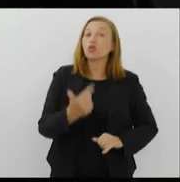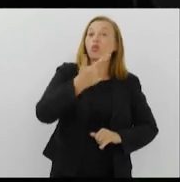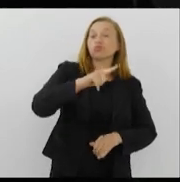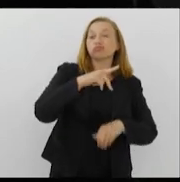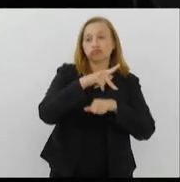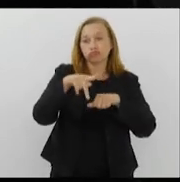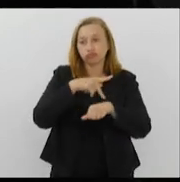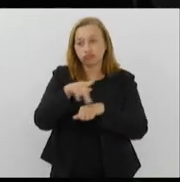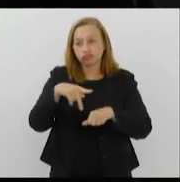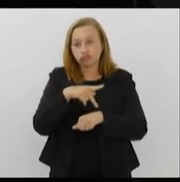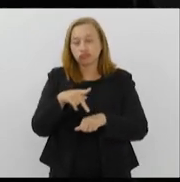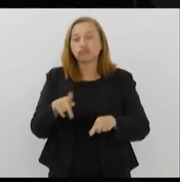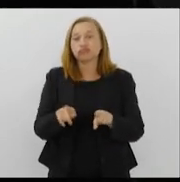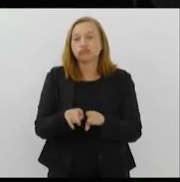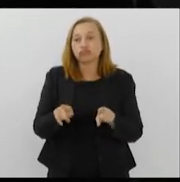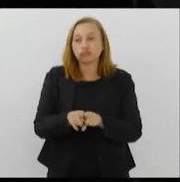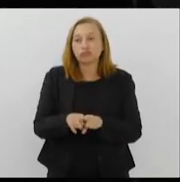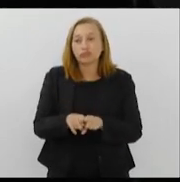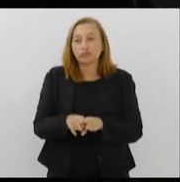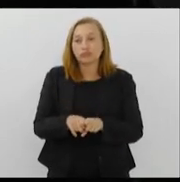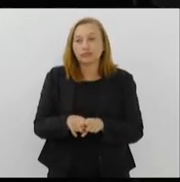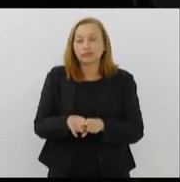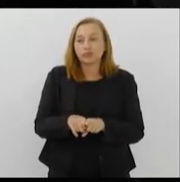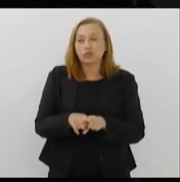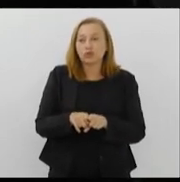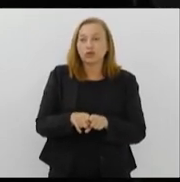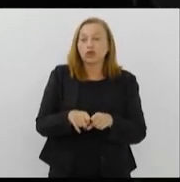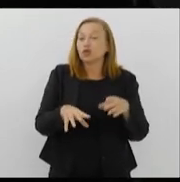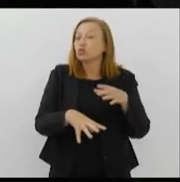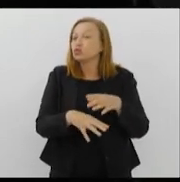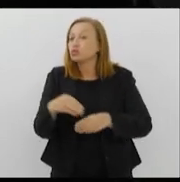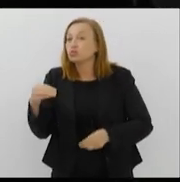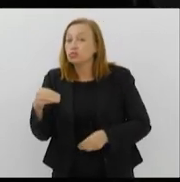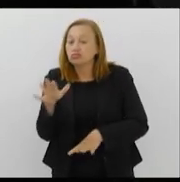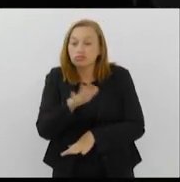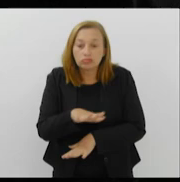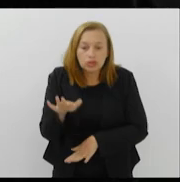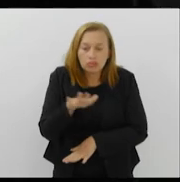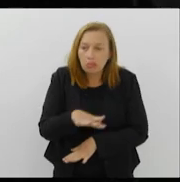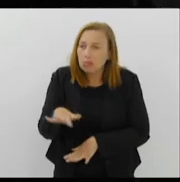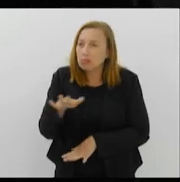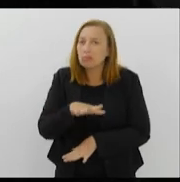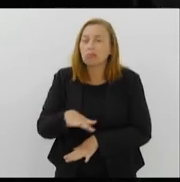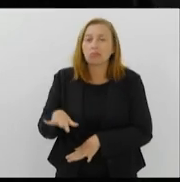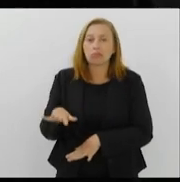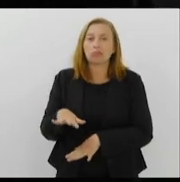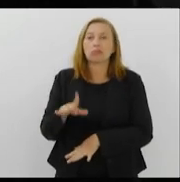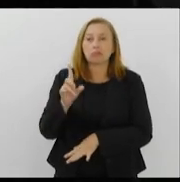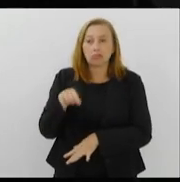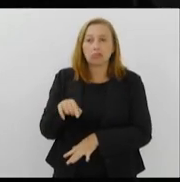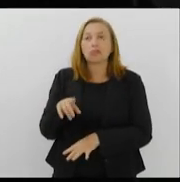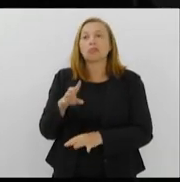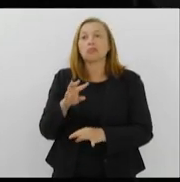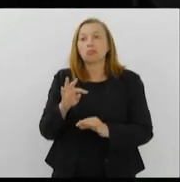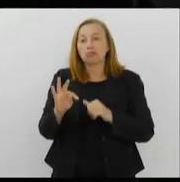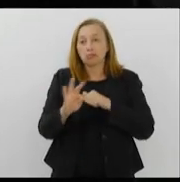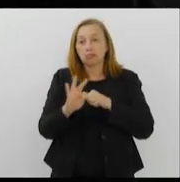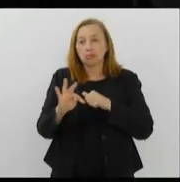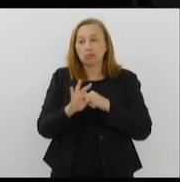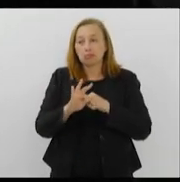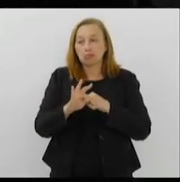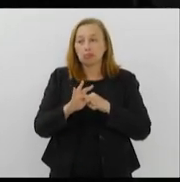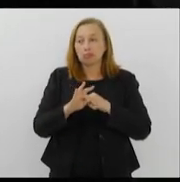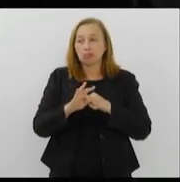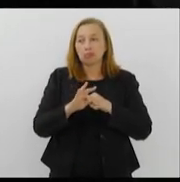países, como também desaparecimento de crianças. Então, é uma tecnologia